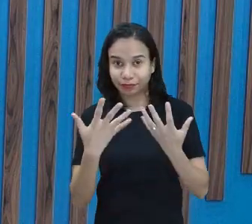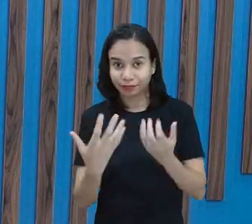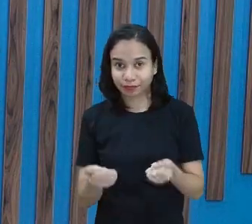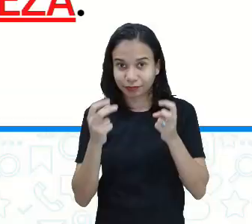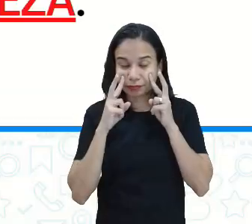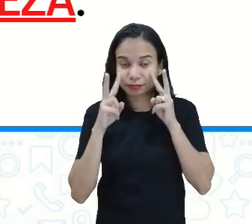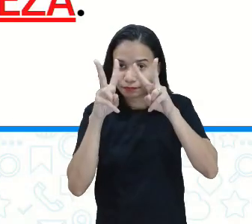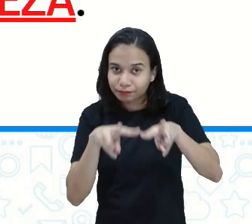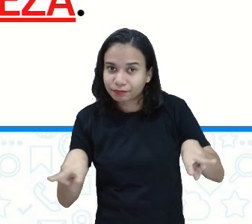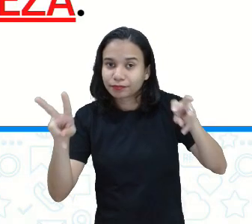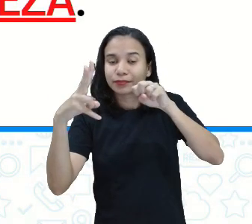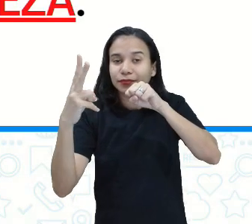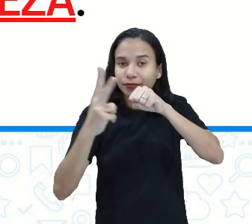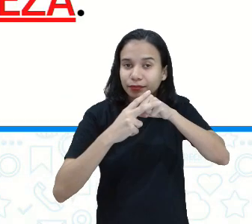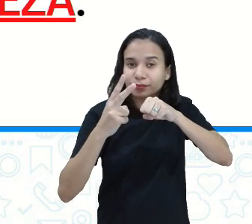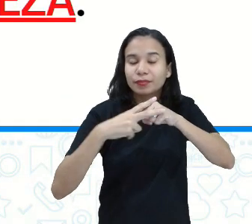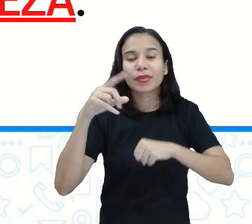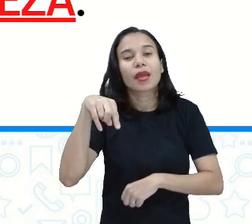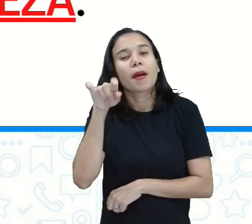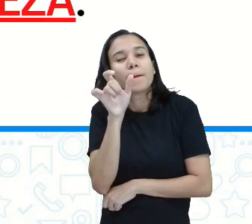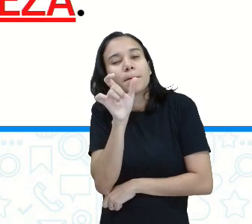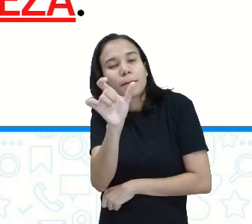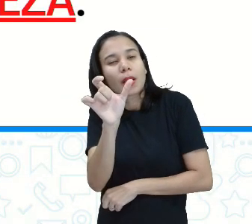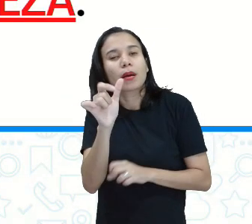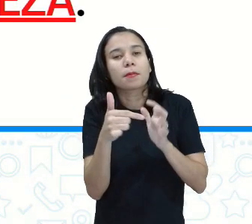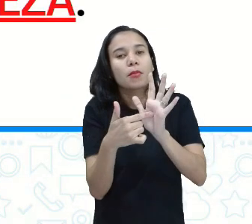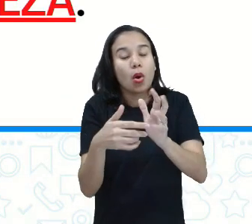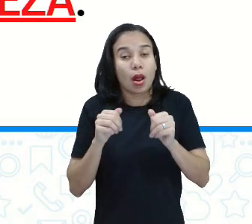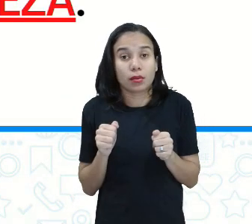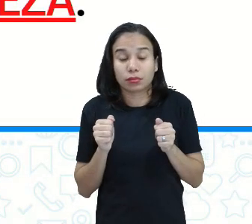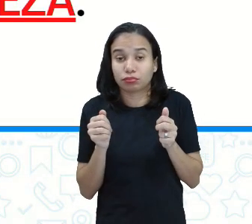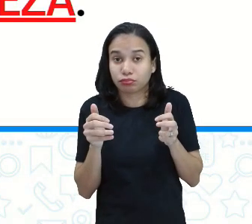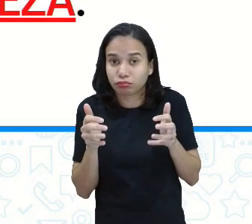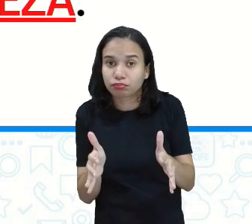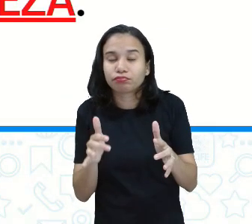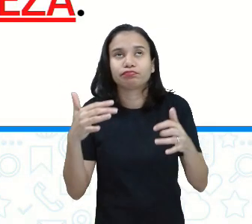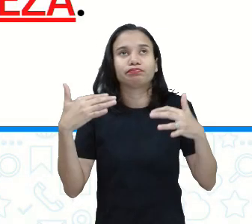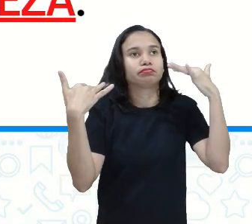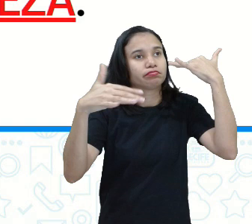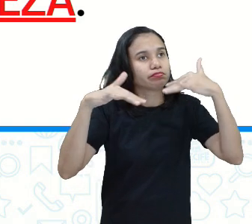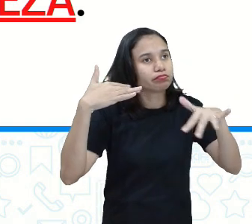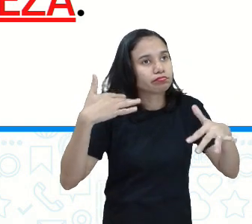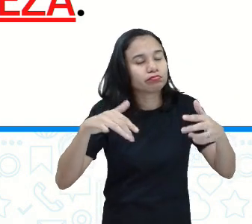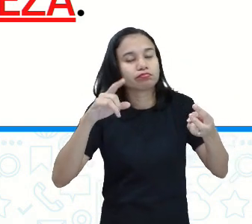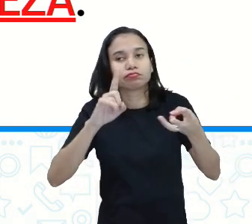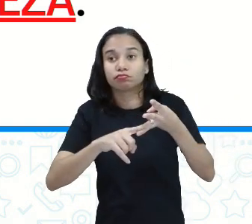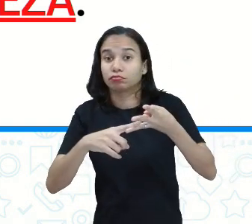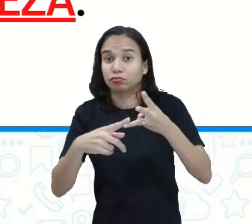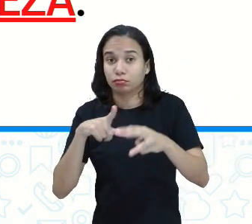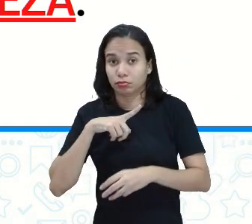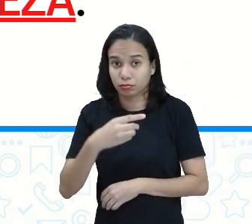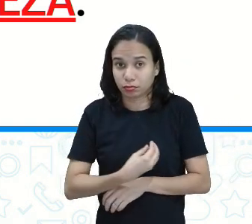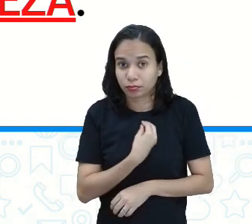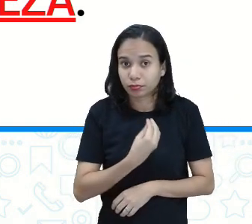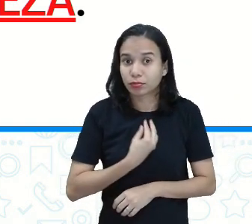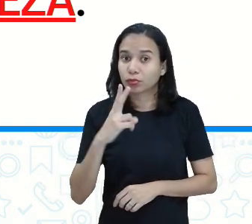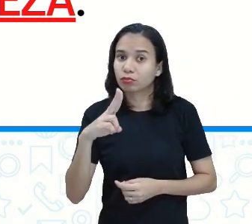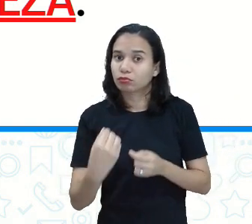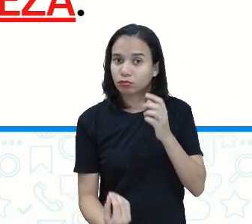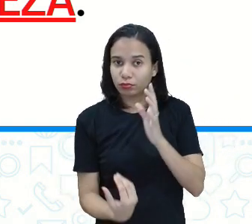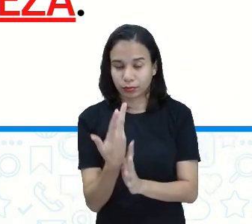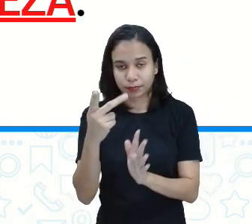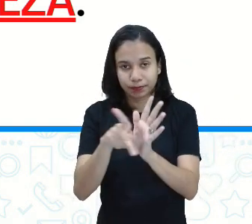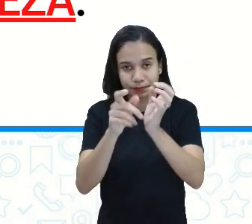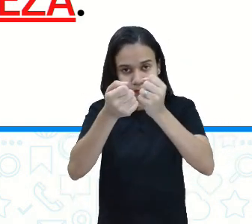lá, gente. Verbo é aquela palavrinha que indica a ação, movimento, estado ou fenômeno da